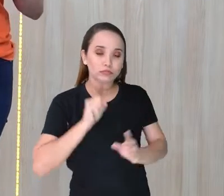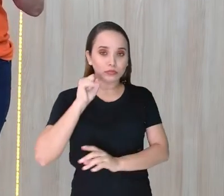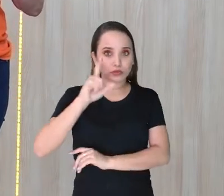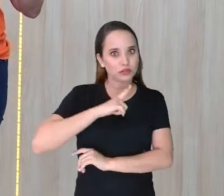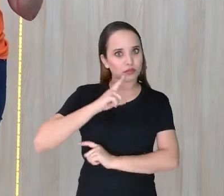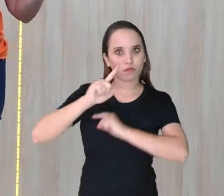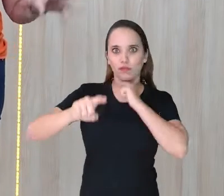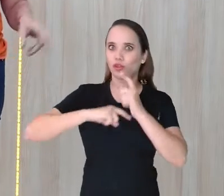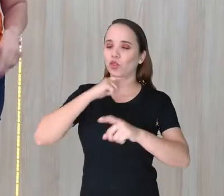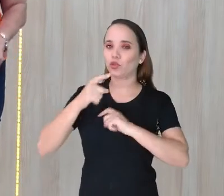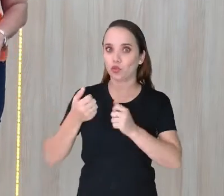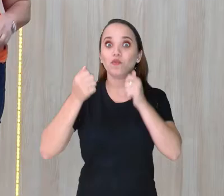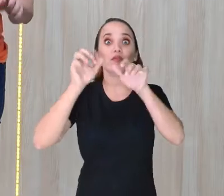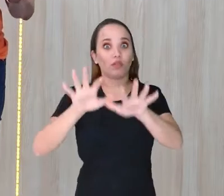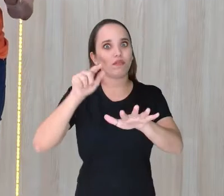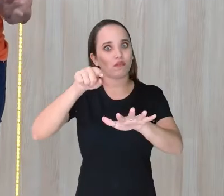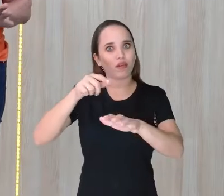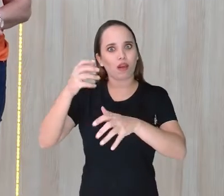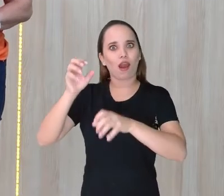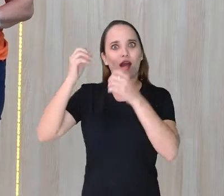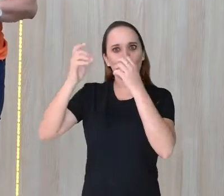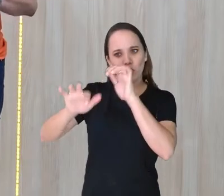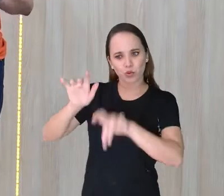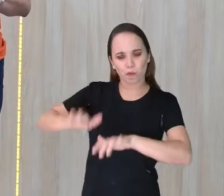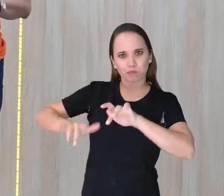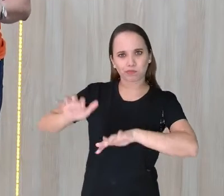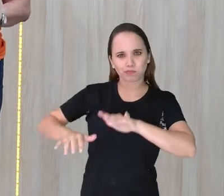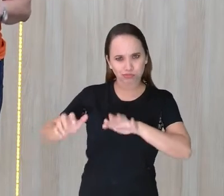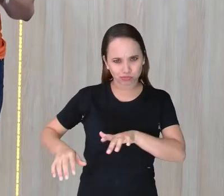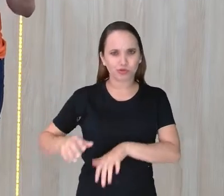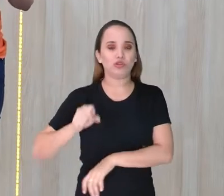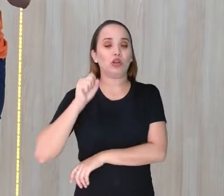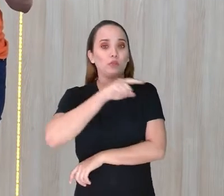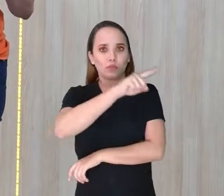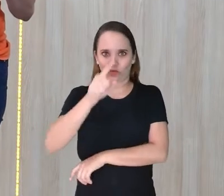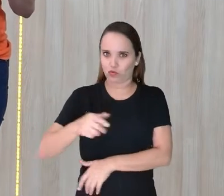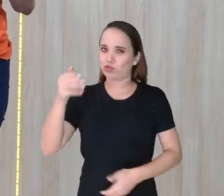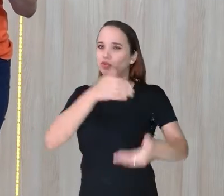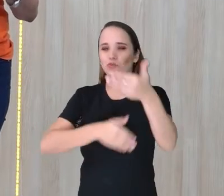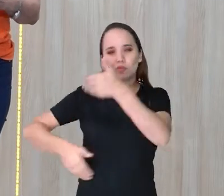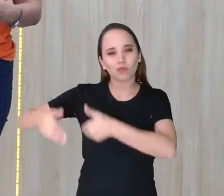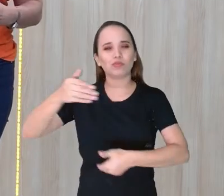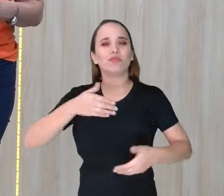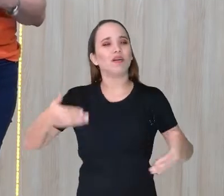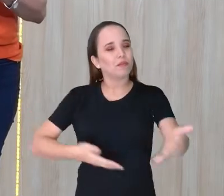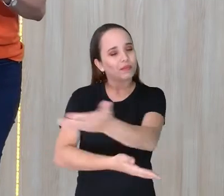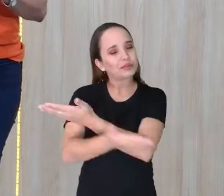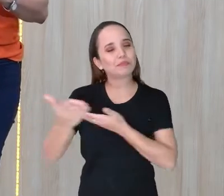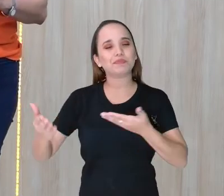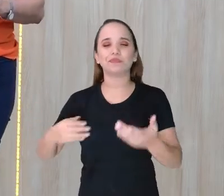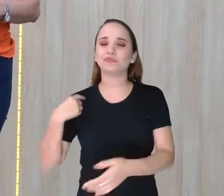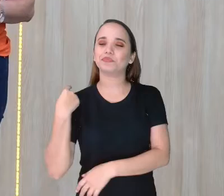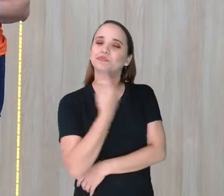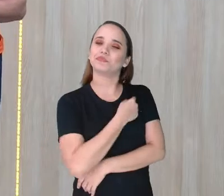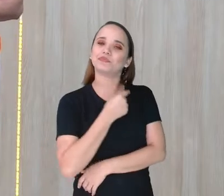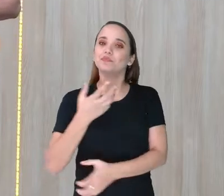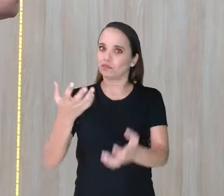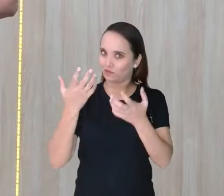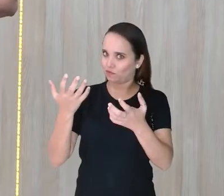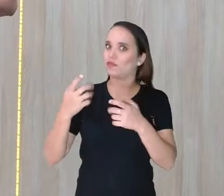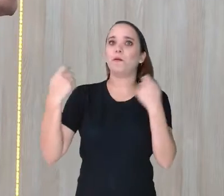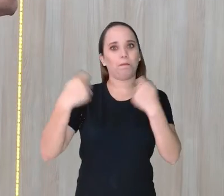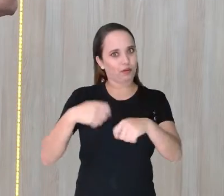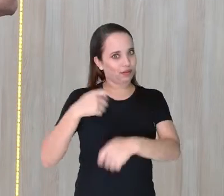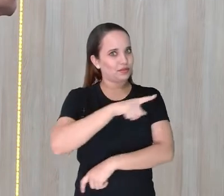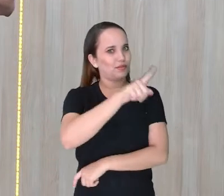vocês. Fiquem no chat, nós temos já gente no chat aí para que vocês possam juntos interagir conosco. Eu preciso muito da presença de vocês, tá